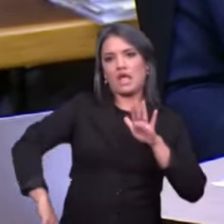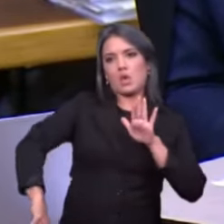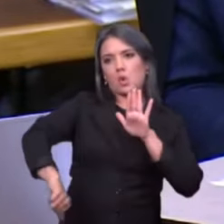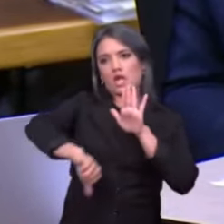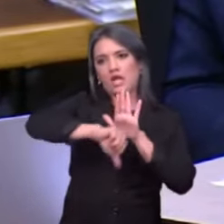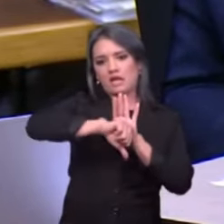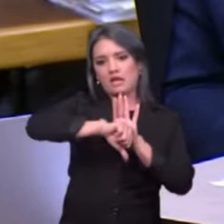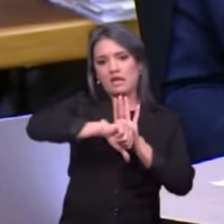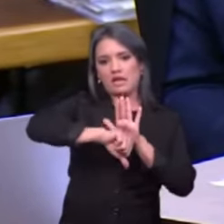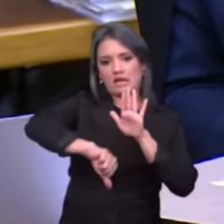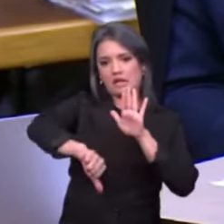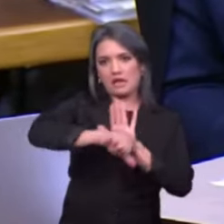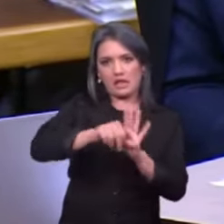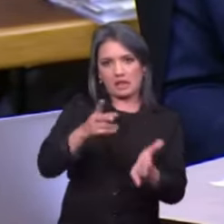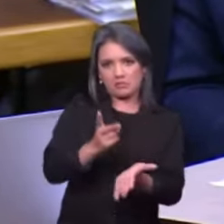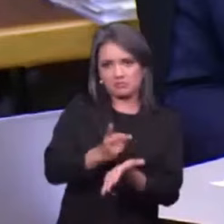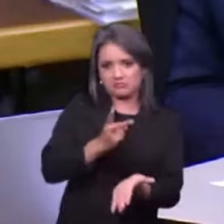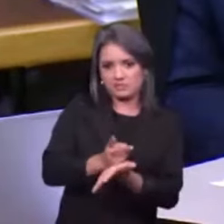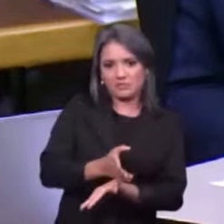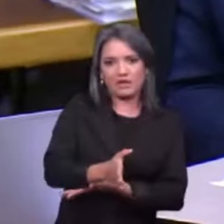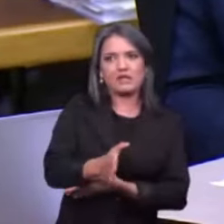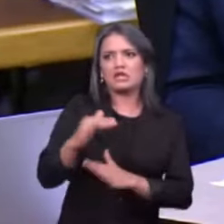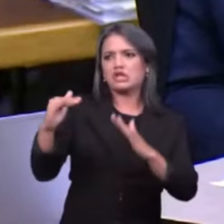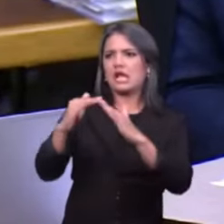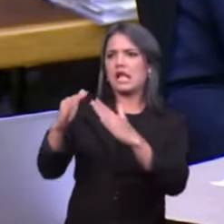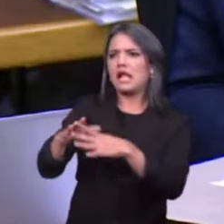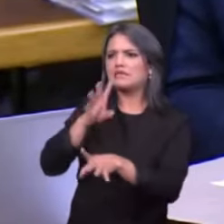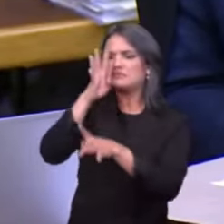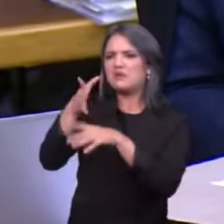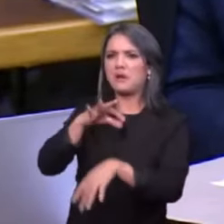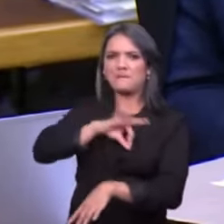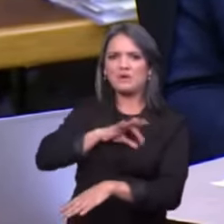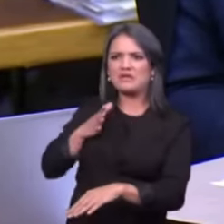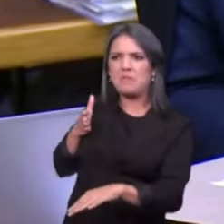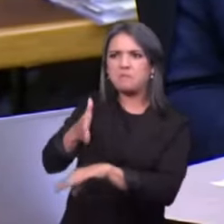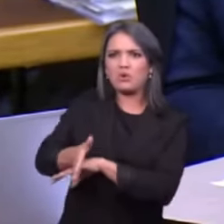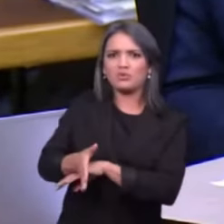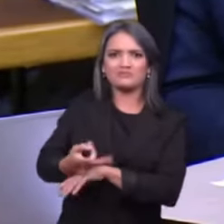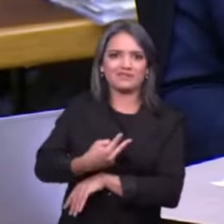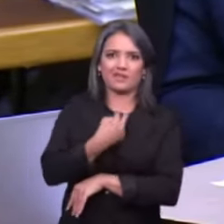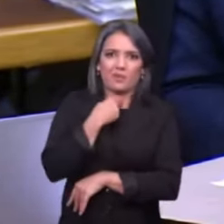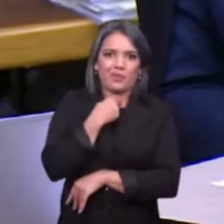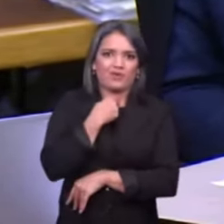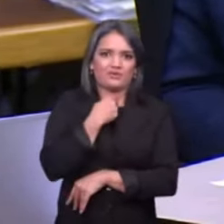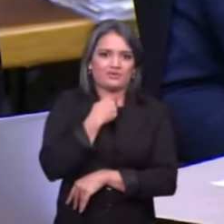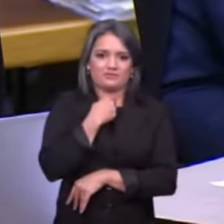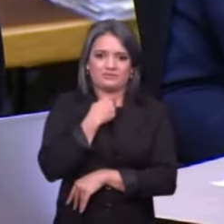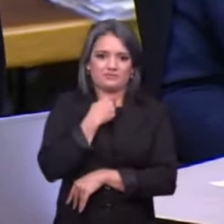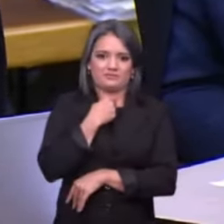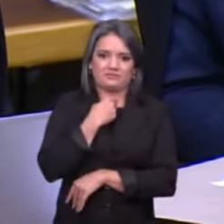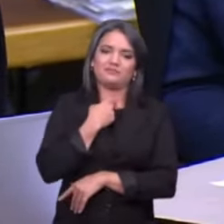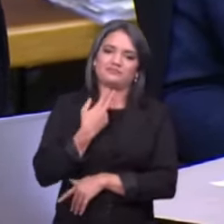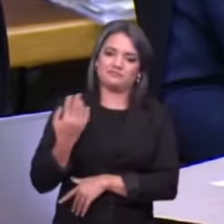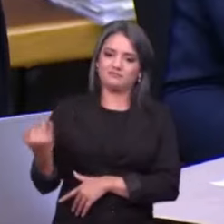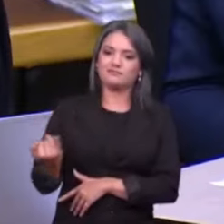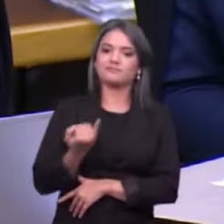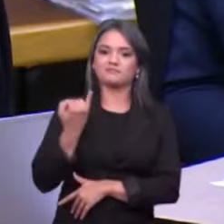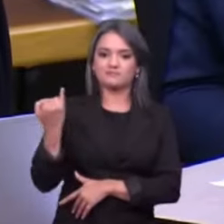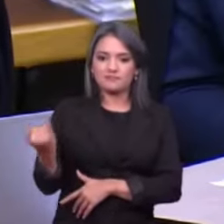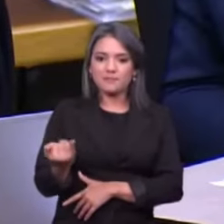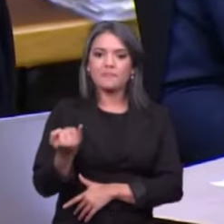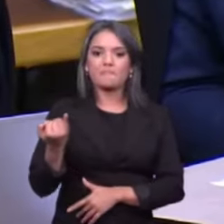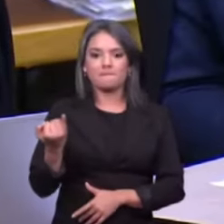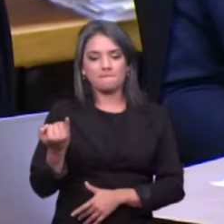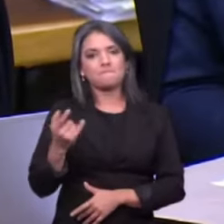permanente e se adentrar à casa do usuário. E isso é muito importante. Eu concordo com Vossa Excelência que esse é o ponto